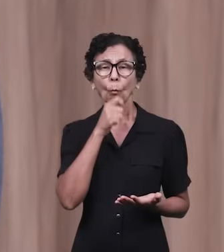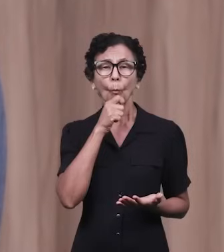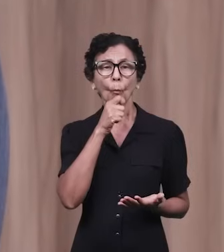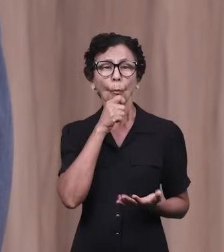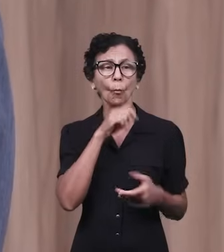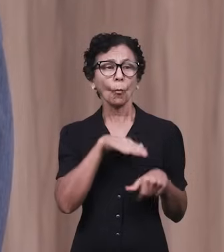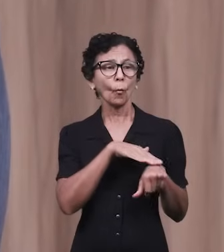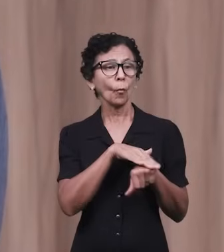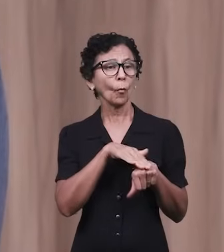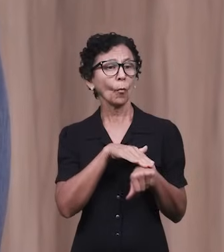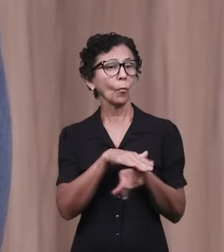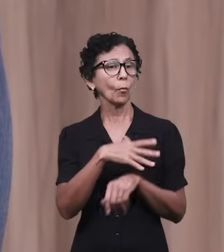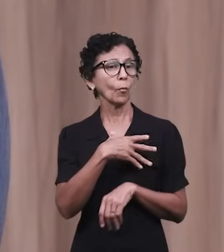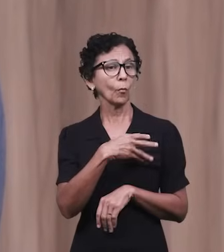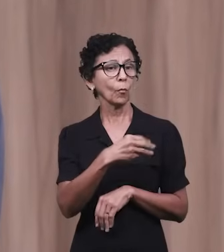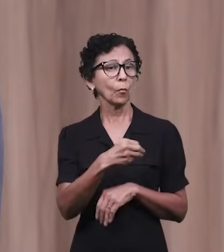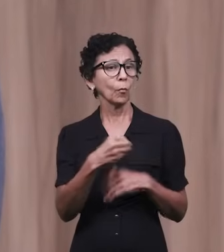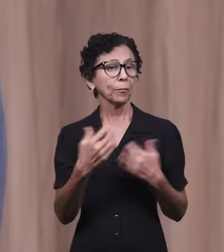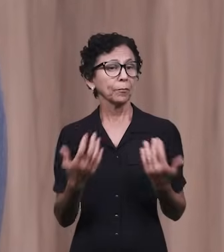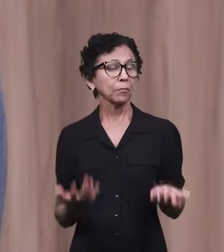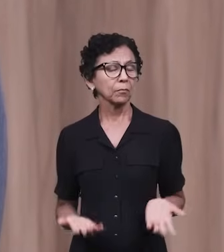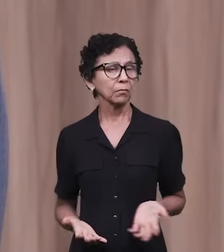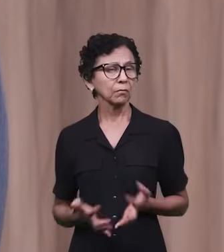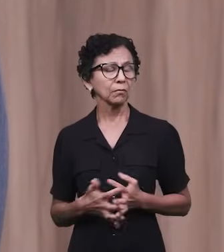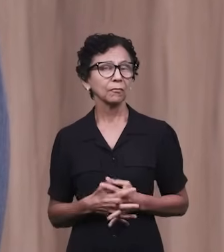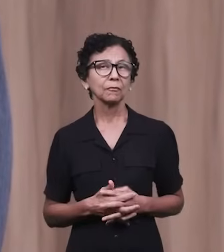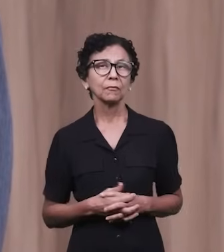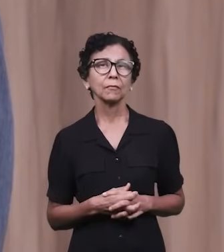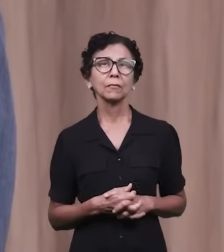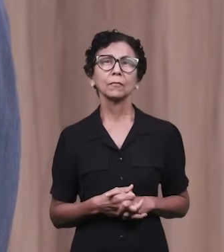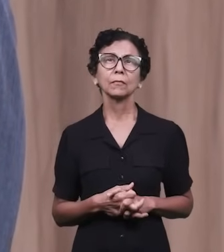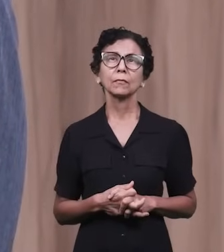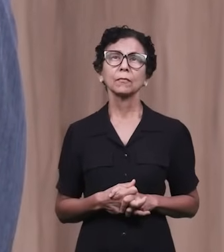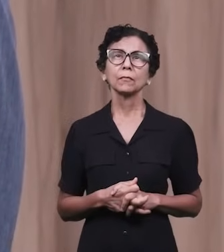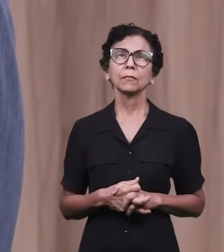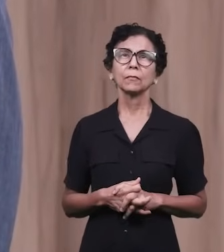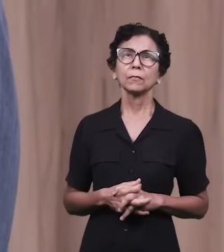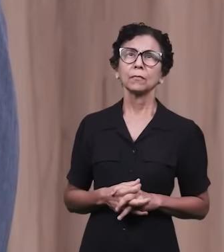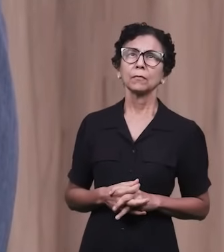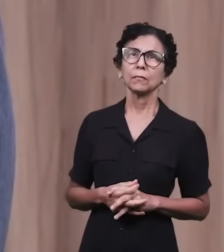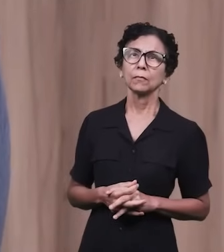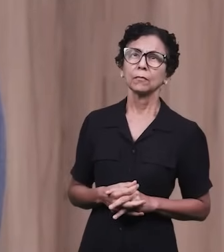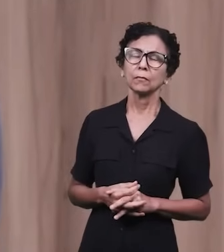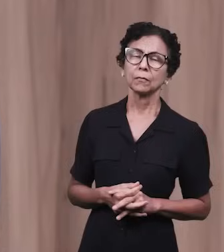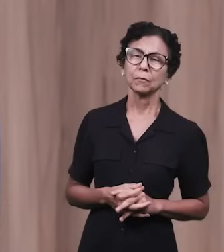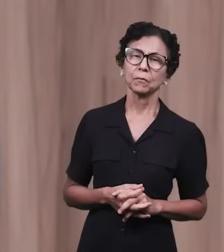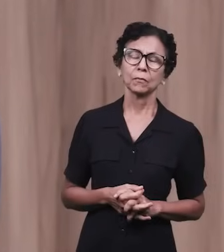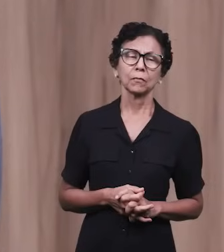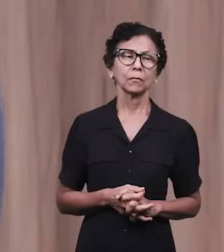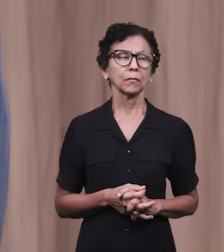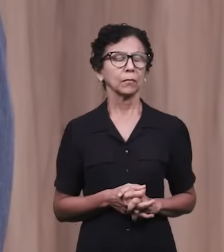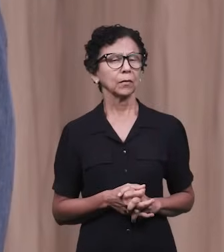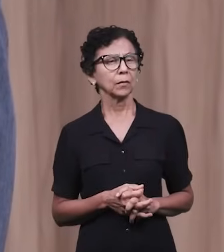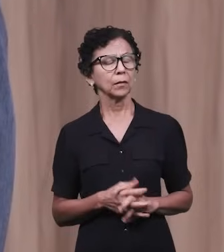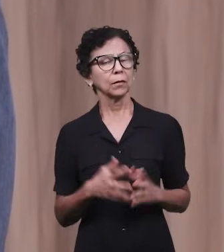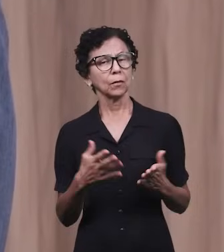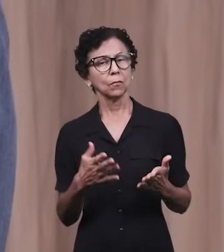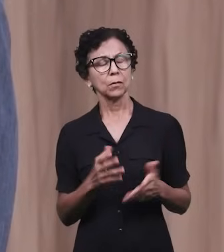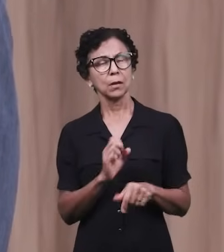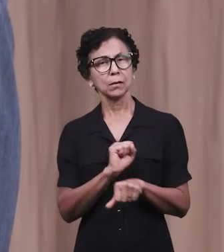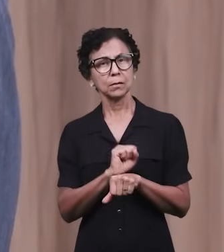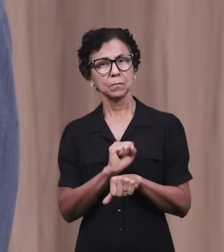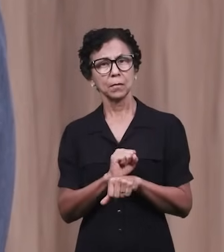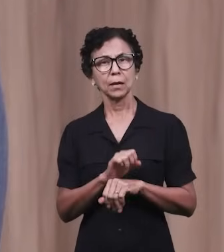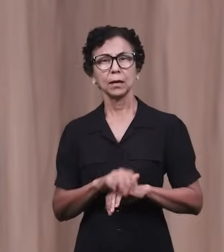desse vídeo, né, depois dessa aula, dessa conversa, parar ou assistir com o filho. Para um pouquinho, discute, faz a live em casa,